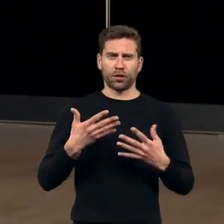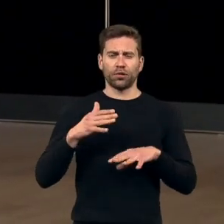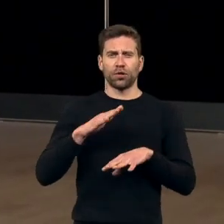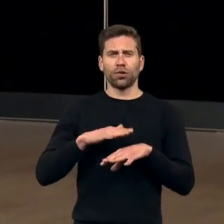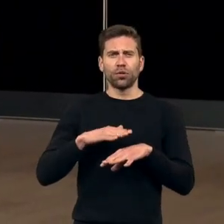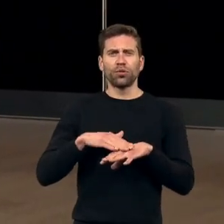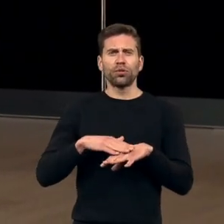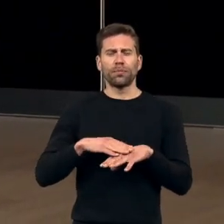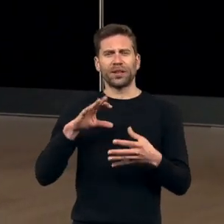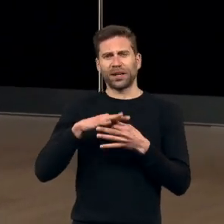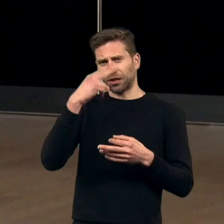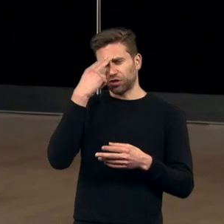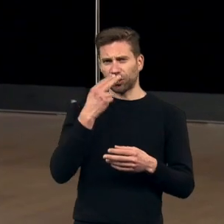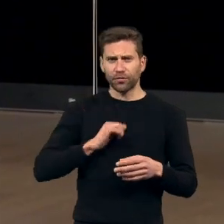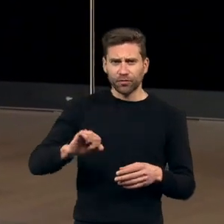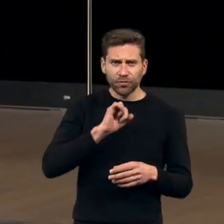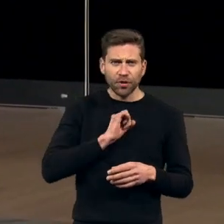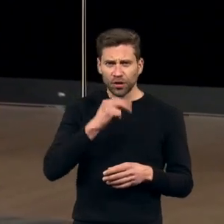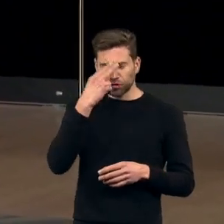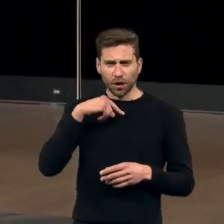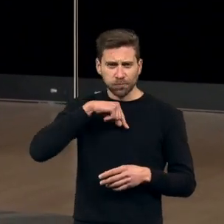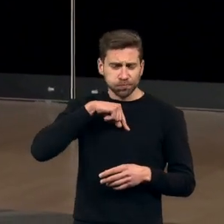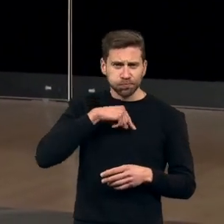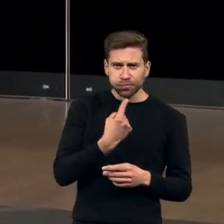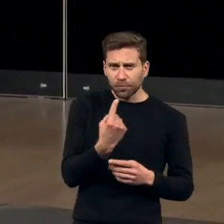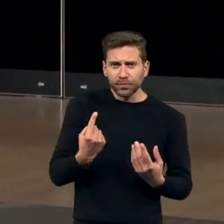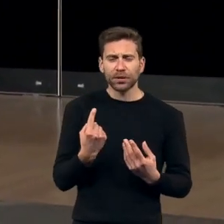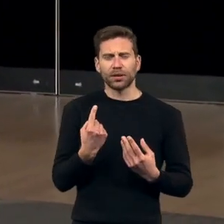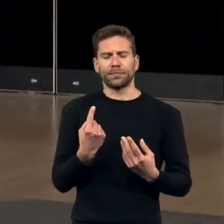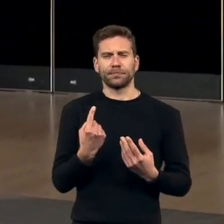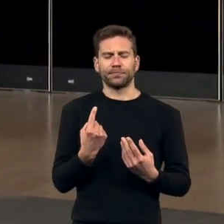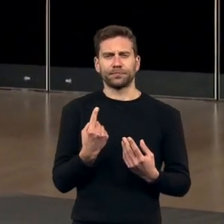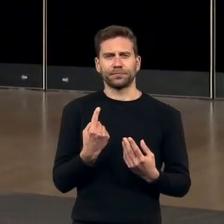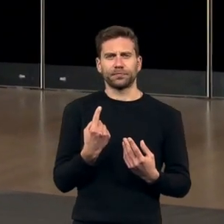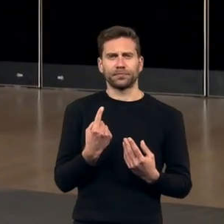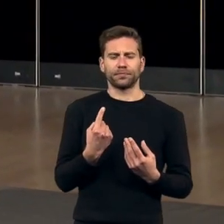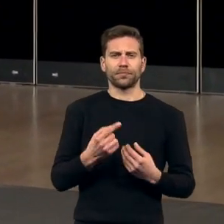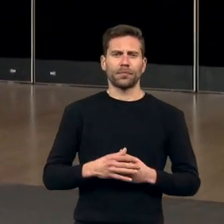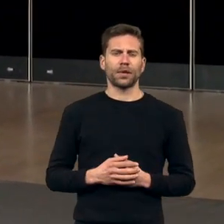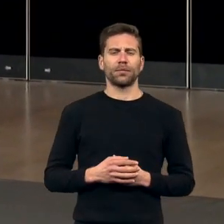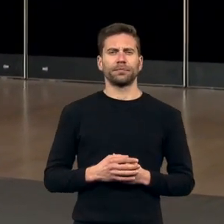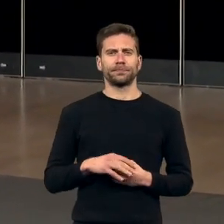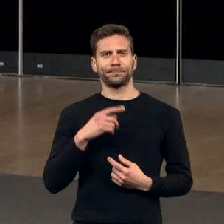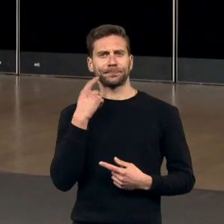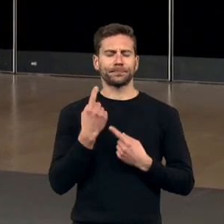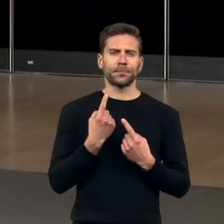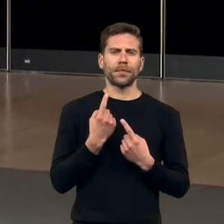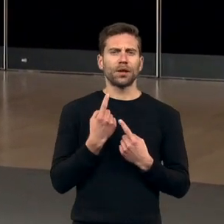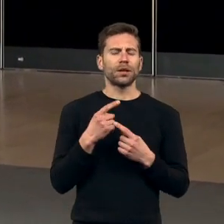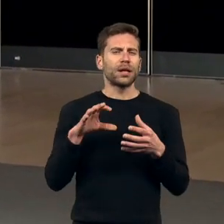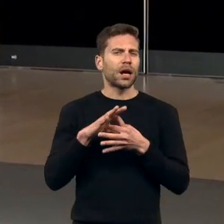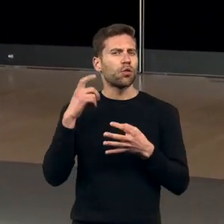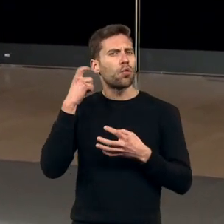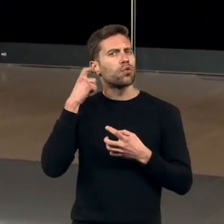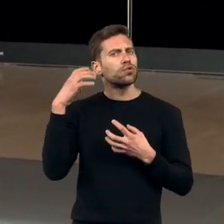faz da nossa história, da nossa história mais íntima, da nossa história mais profunda. E andei à procura, no fundo, de uma sonoridade